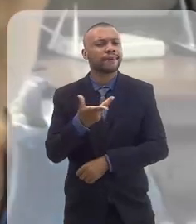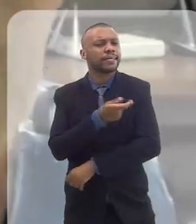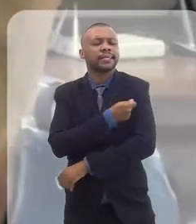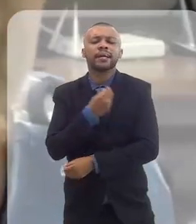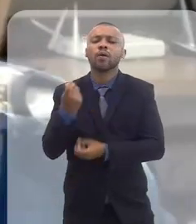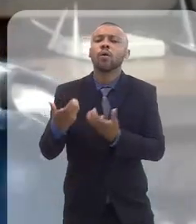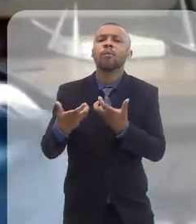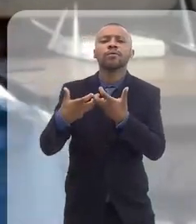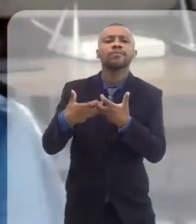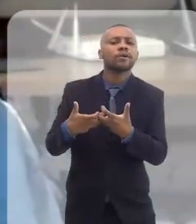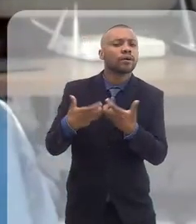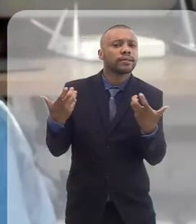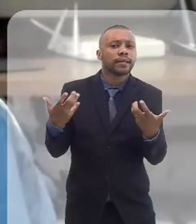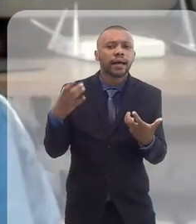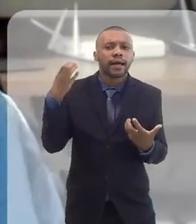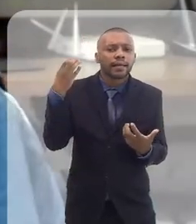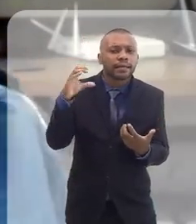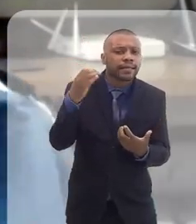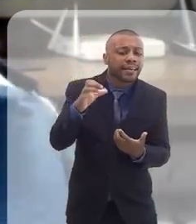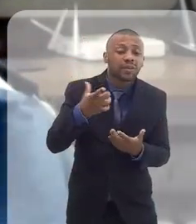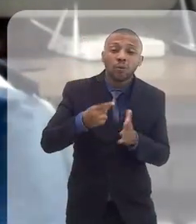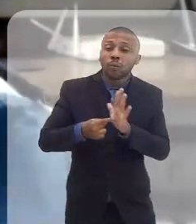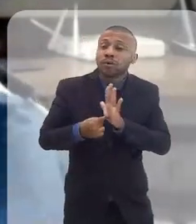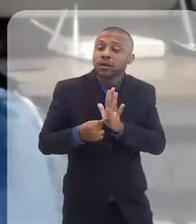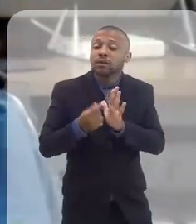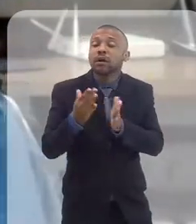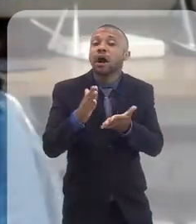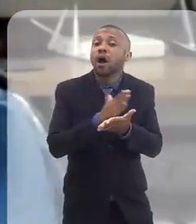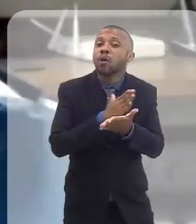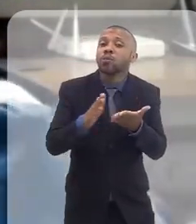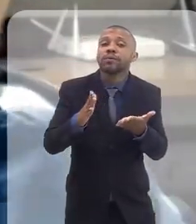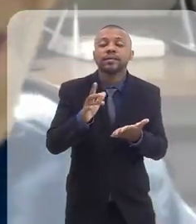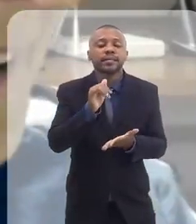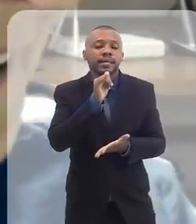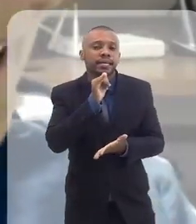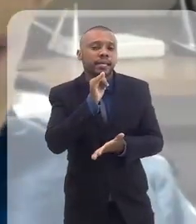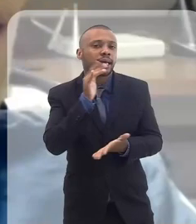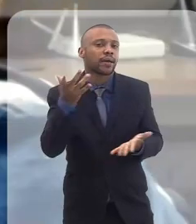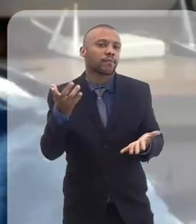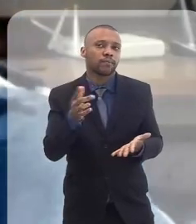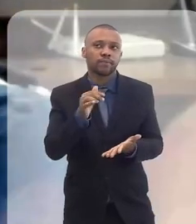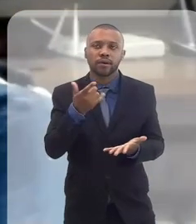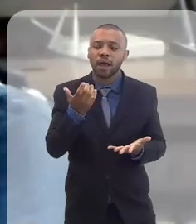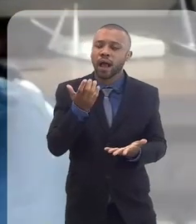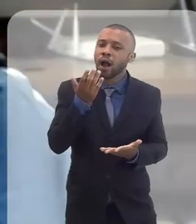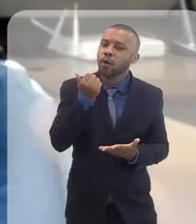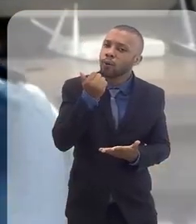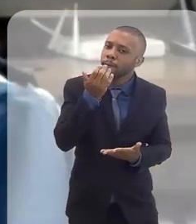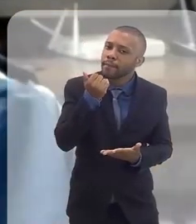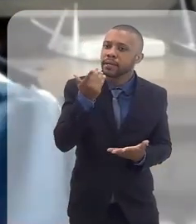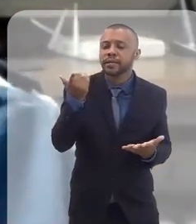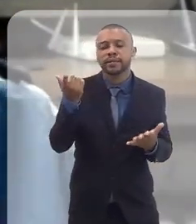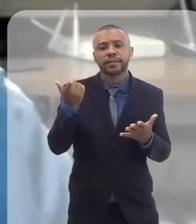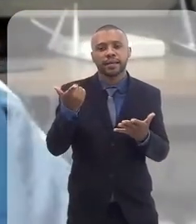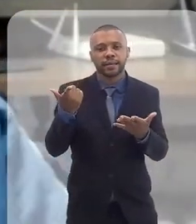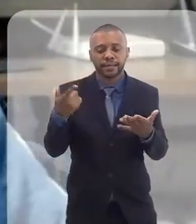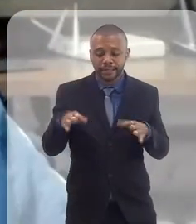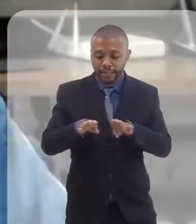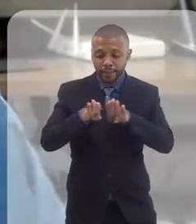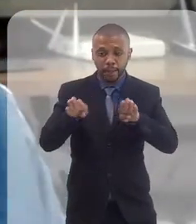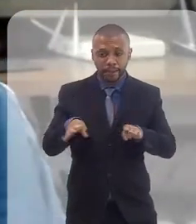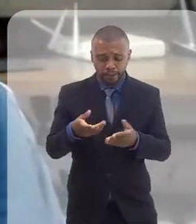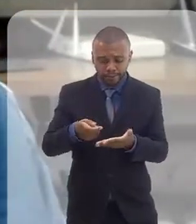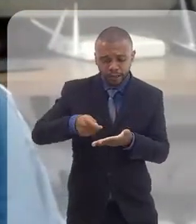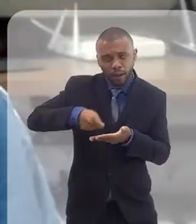Como é que funciona a vacina? Eu estou dando alguns exemplos, né? Ou a comida